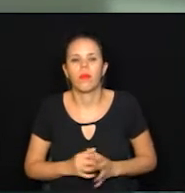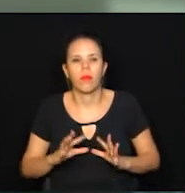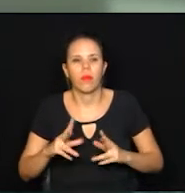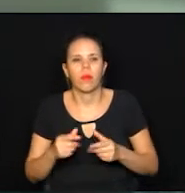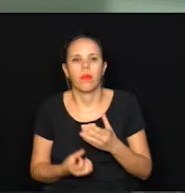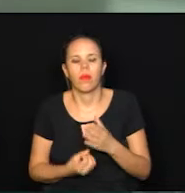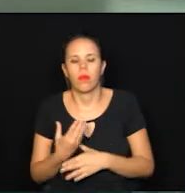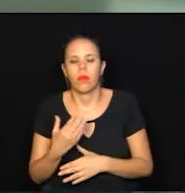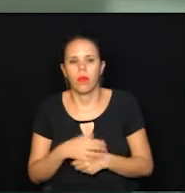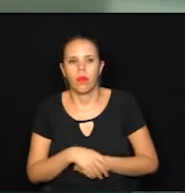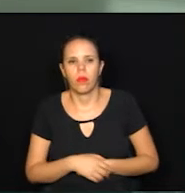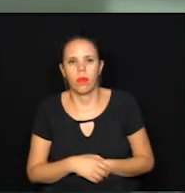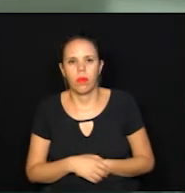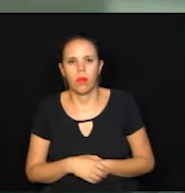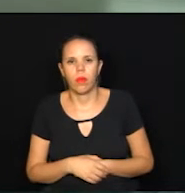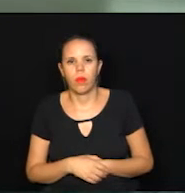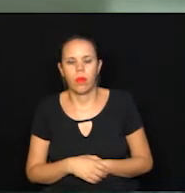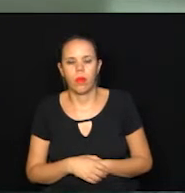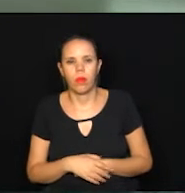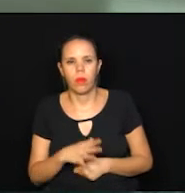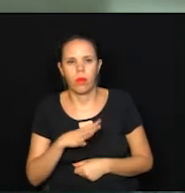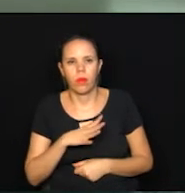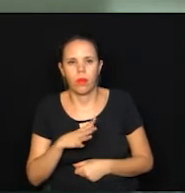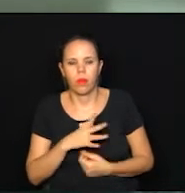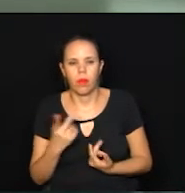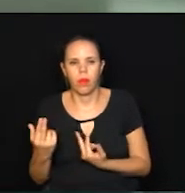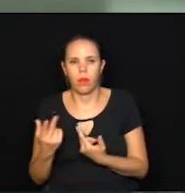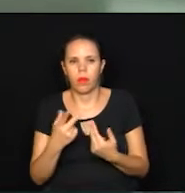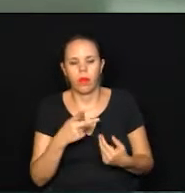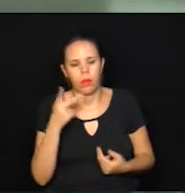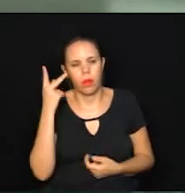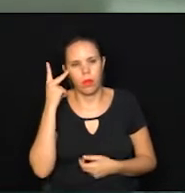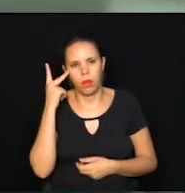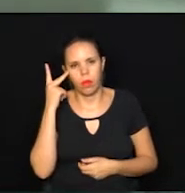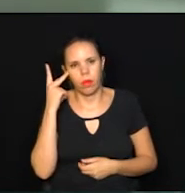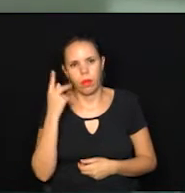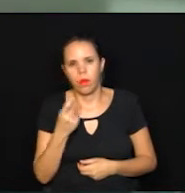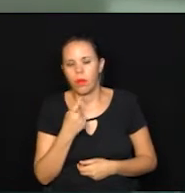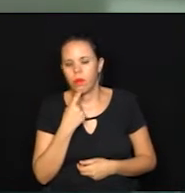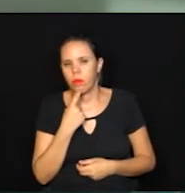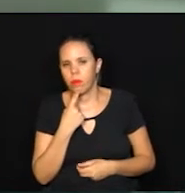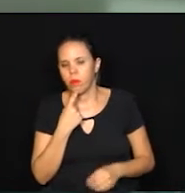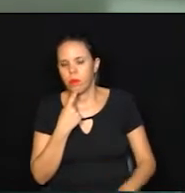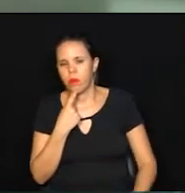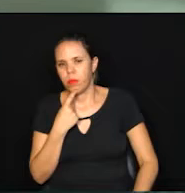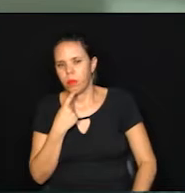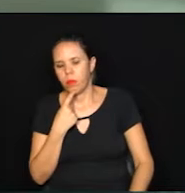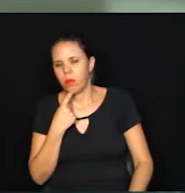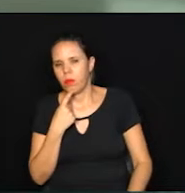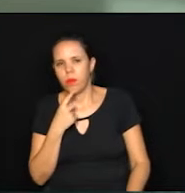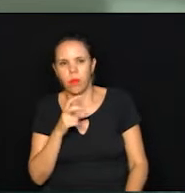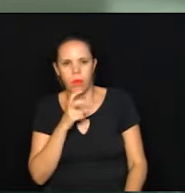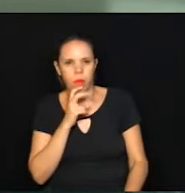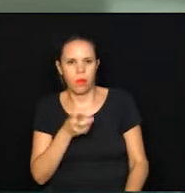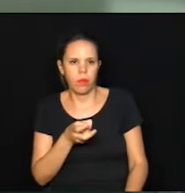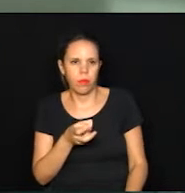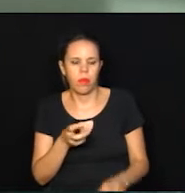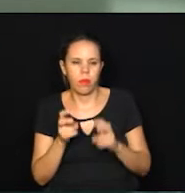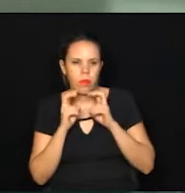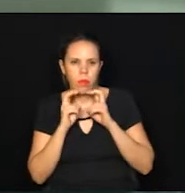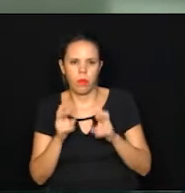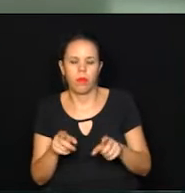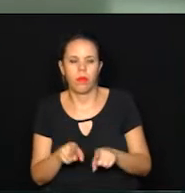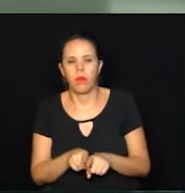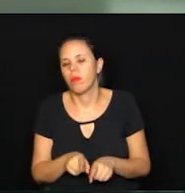que está acontecendo. E cidades como São Paulo, Campinas, Sorocaba, são